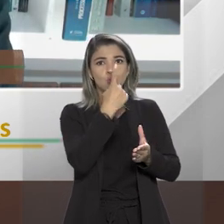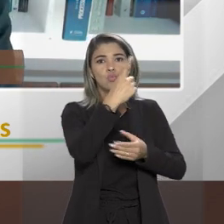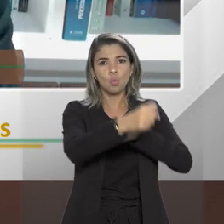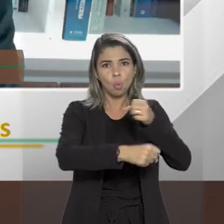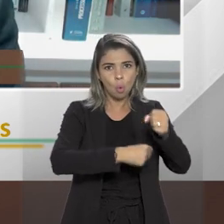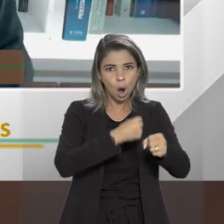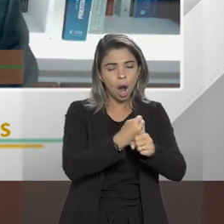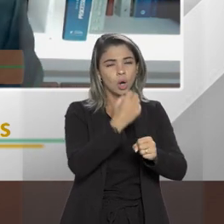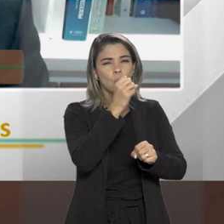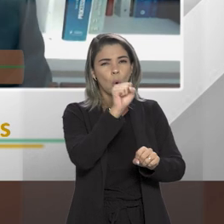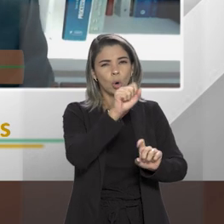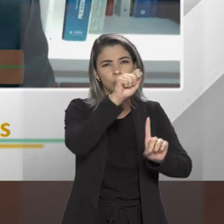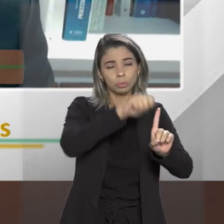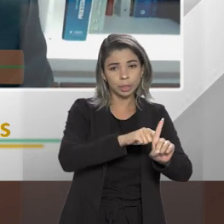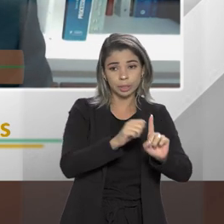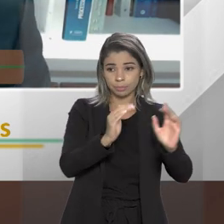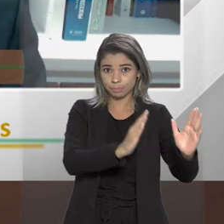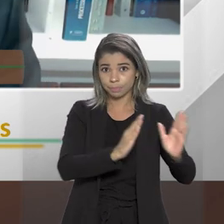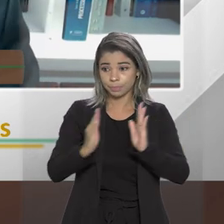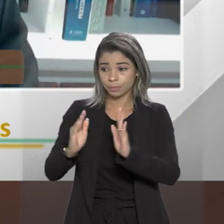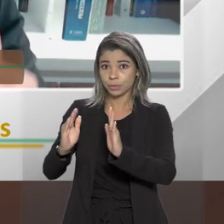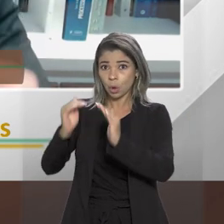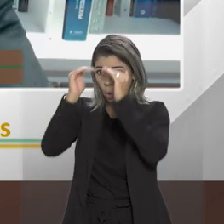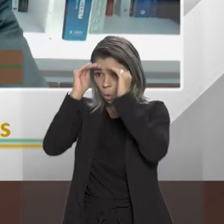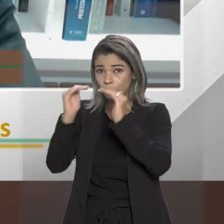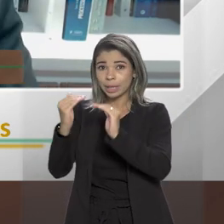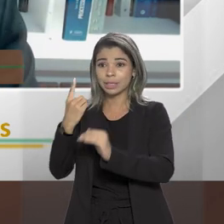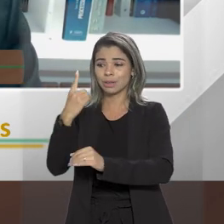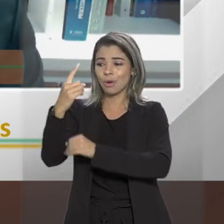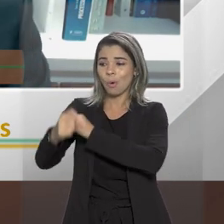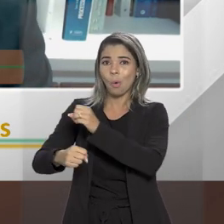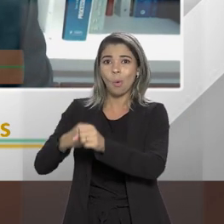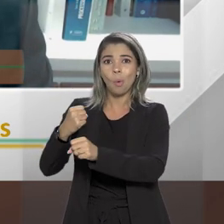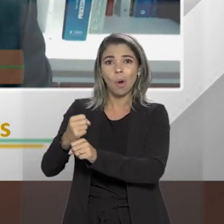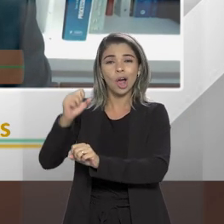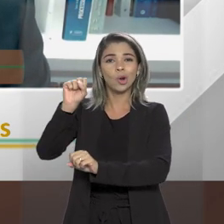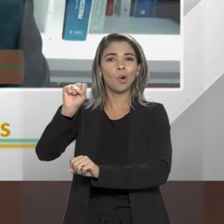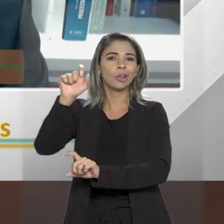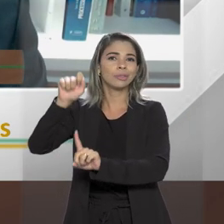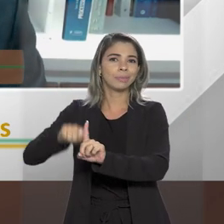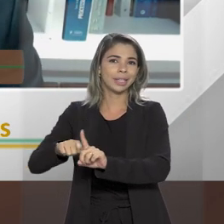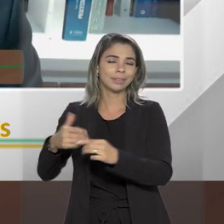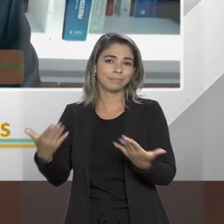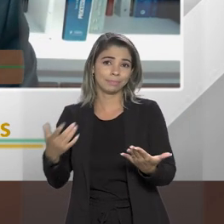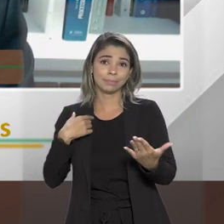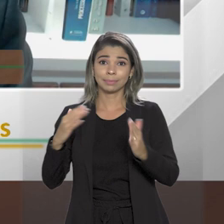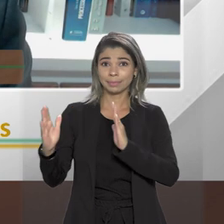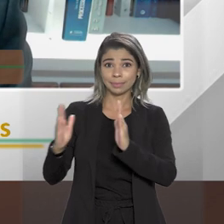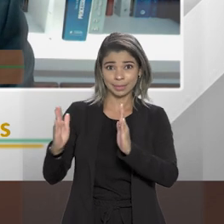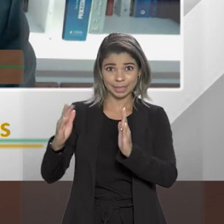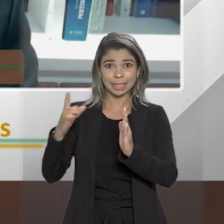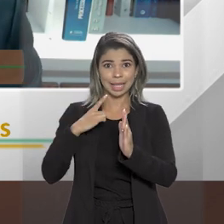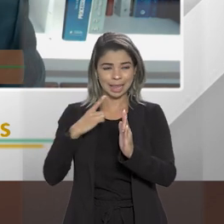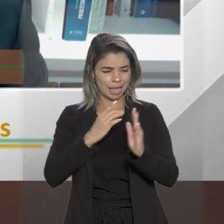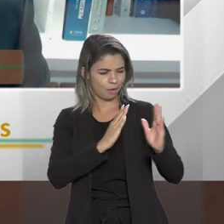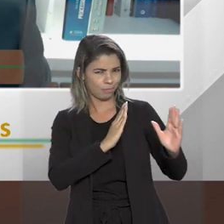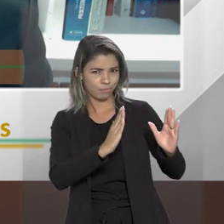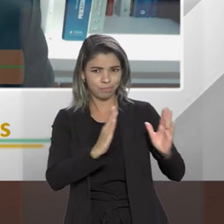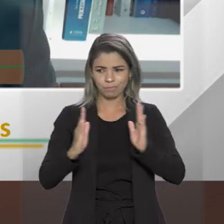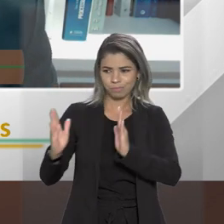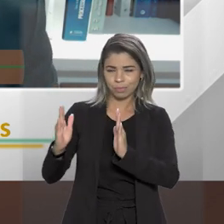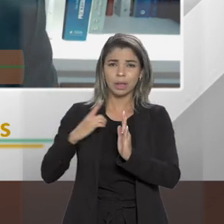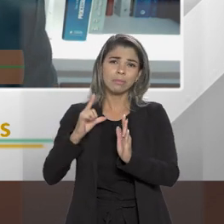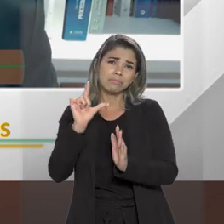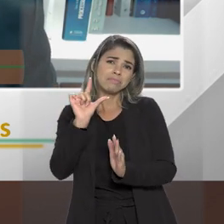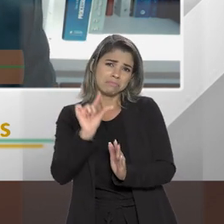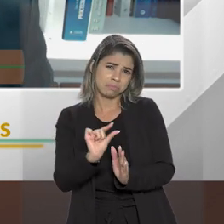da execução é de 3 anos e 9 meses. Se a gente passar para a Justiça Federal, Fátima, esse tempo médio da fase de conhecimento é pequeno até,